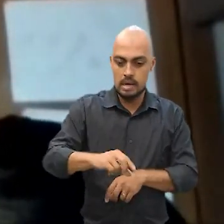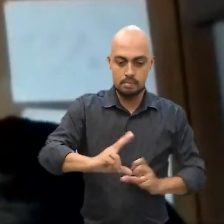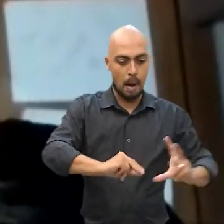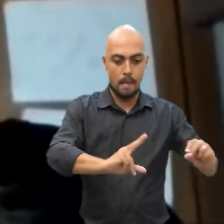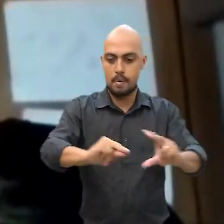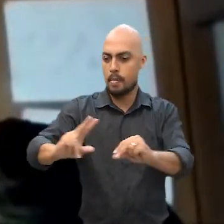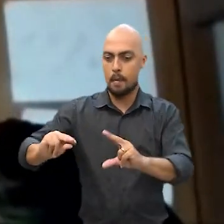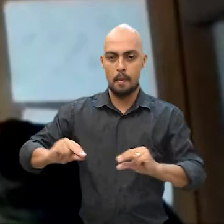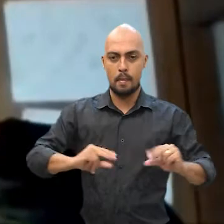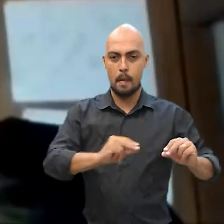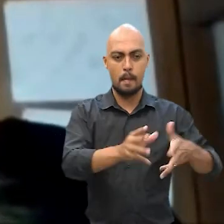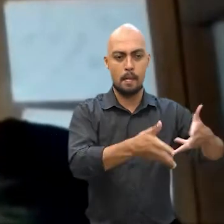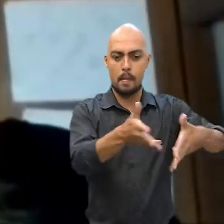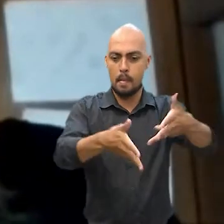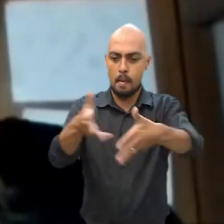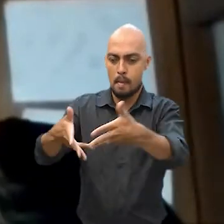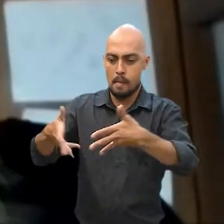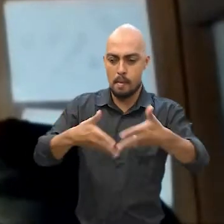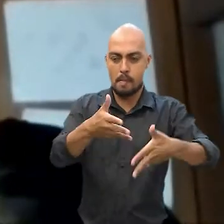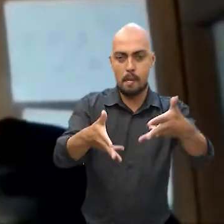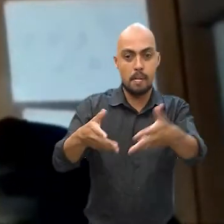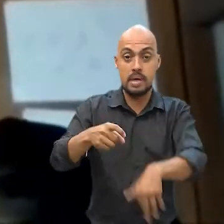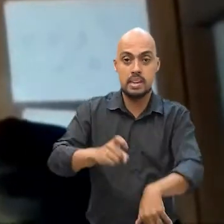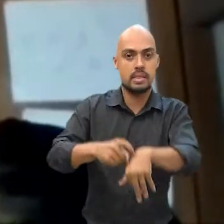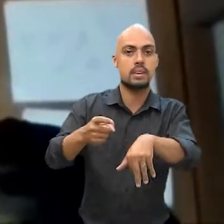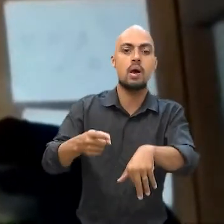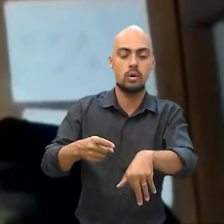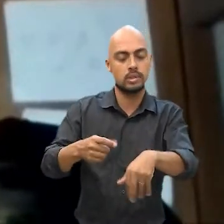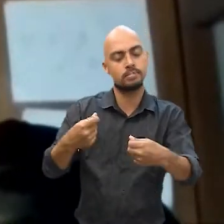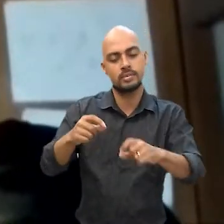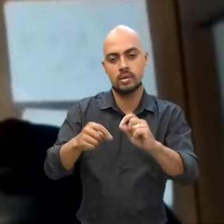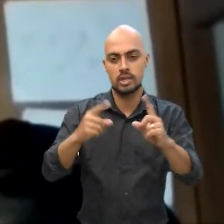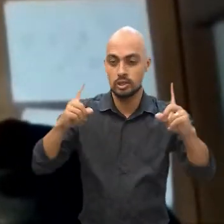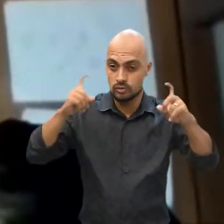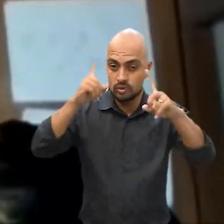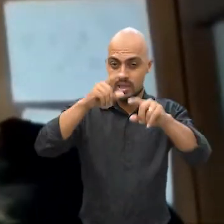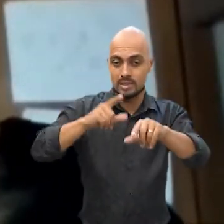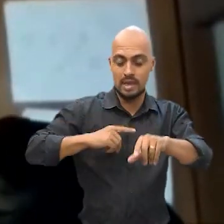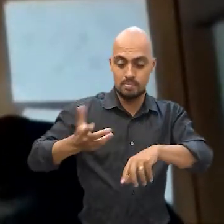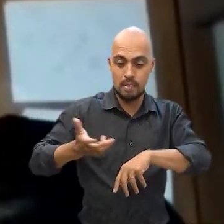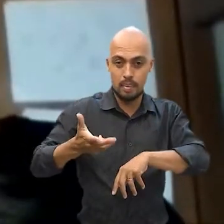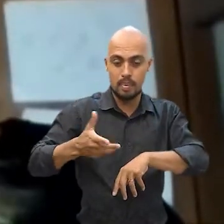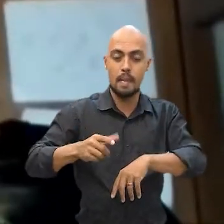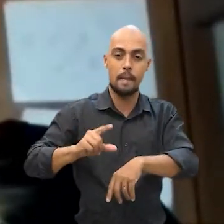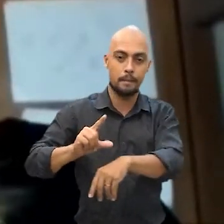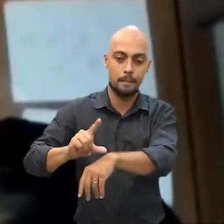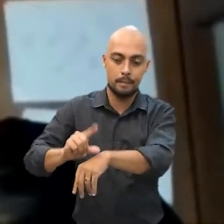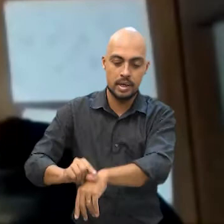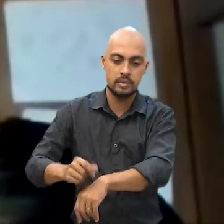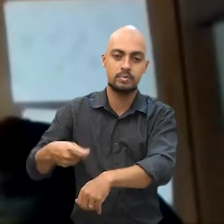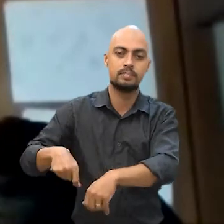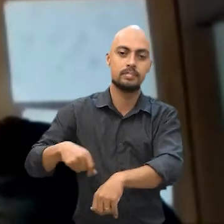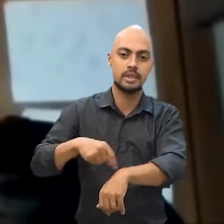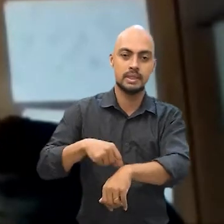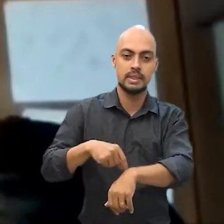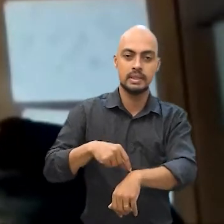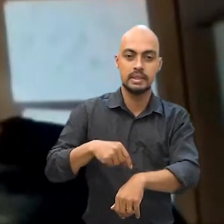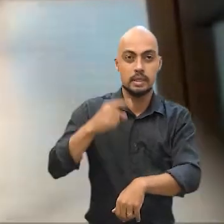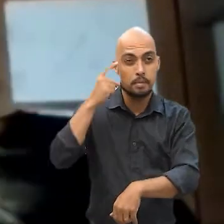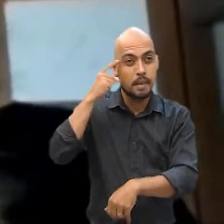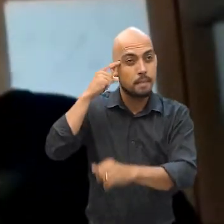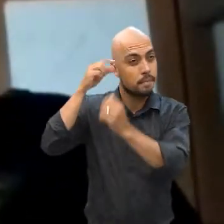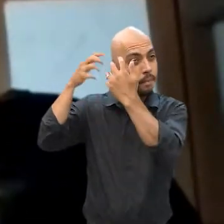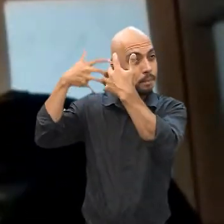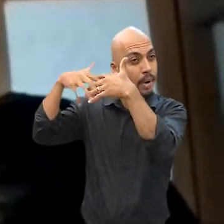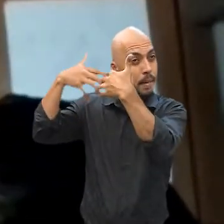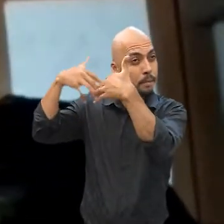que já tem essa dificuldade, ela precisa que aquilo seja dito para ela numa velocidade menor, ela tem que ter tempo para processar, e